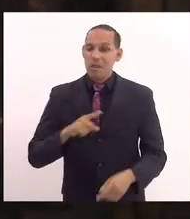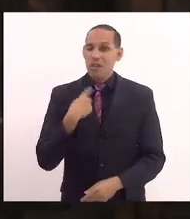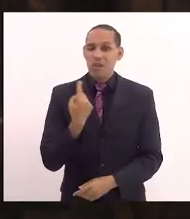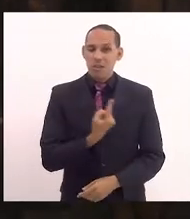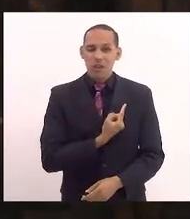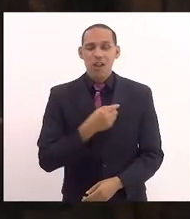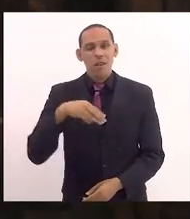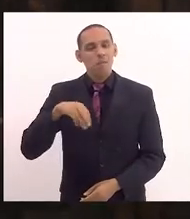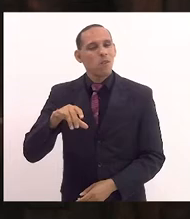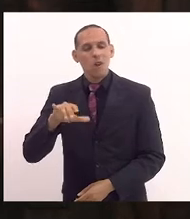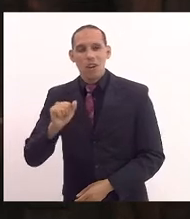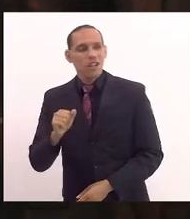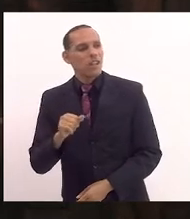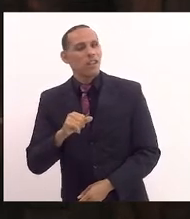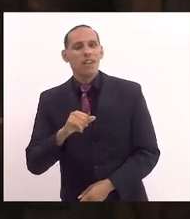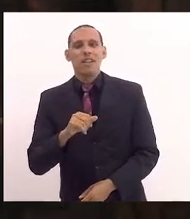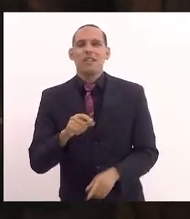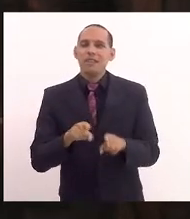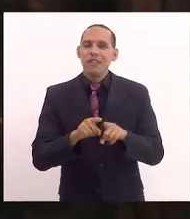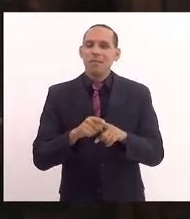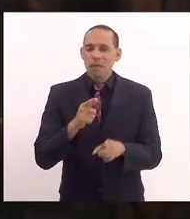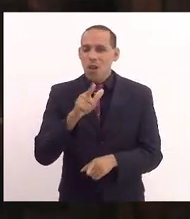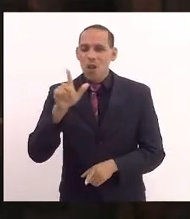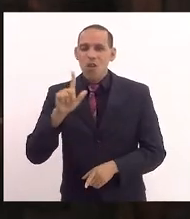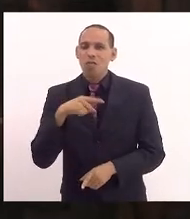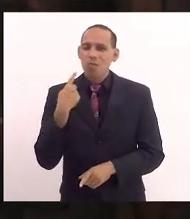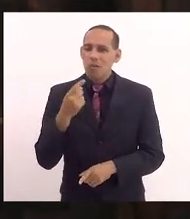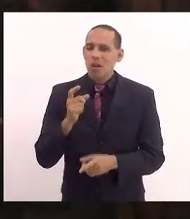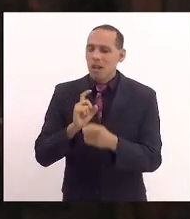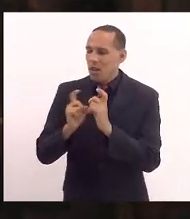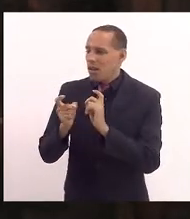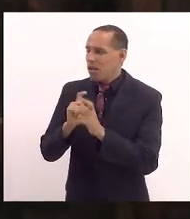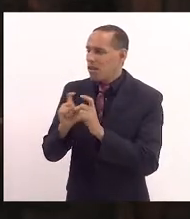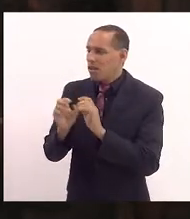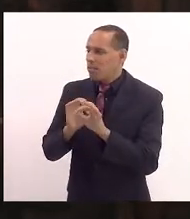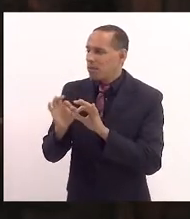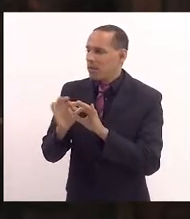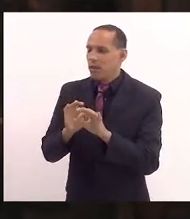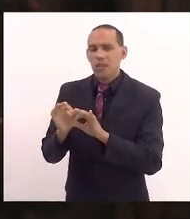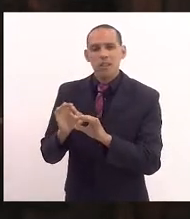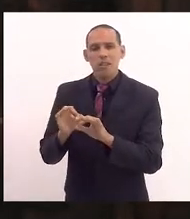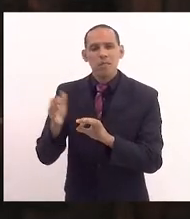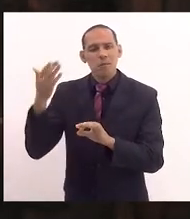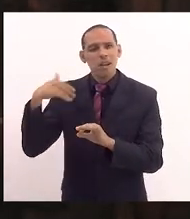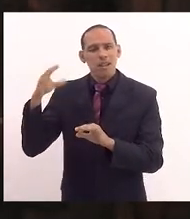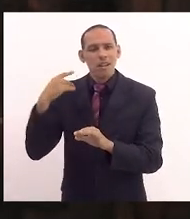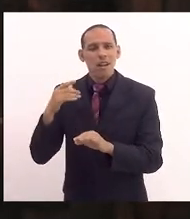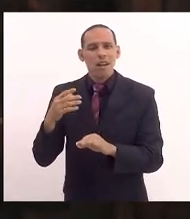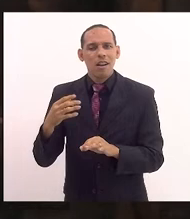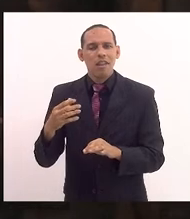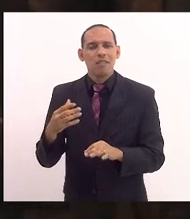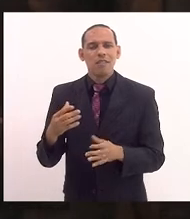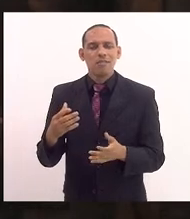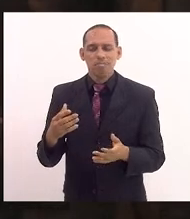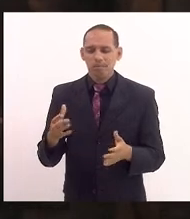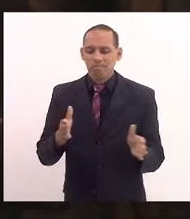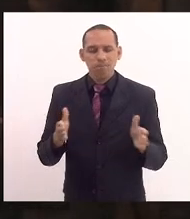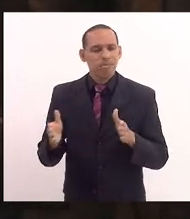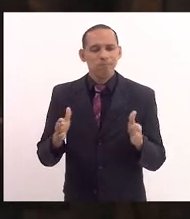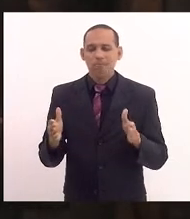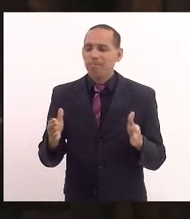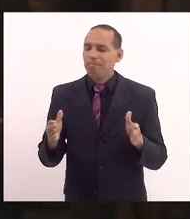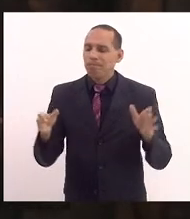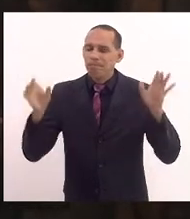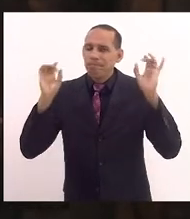Igreja, que atendíamos, que fizemos, coordenamos essa reunião, naquela época, isso foi para a gente um momento